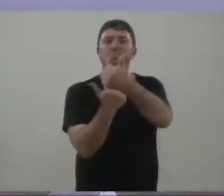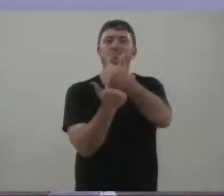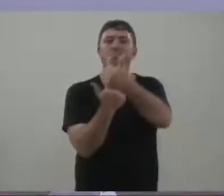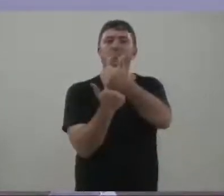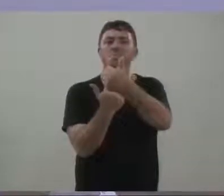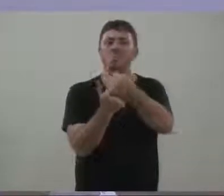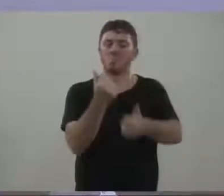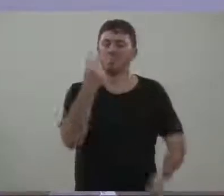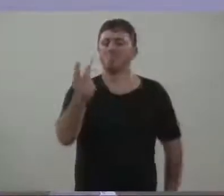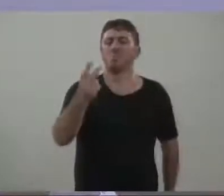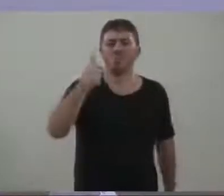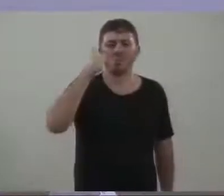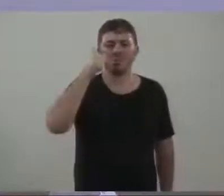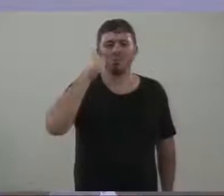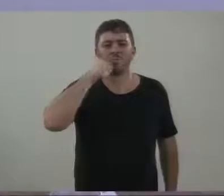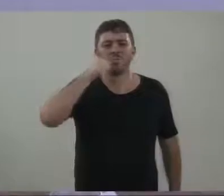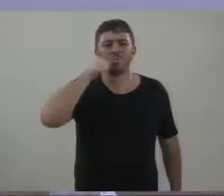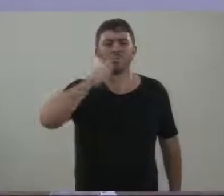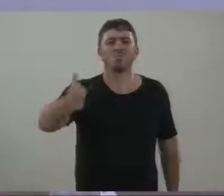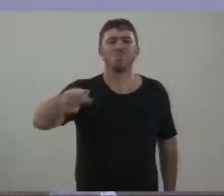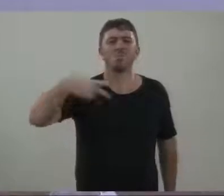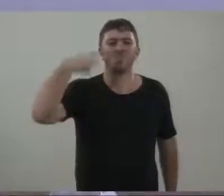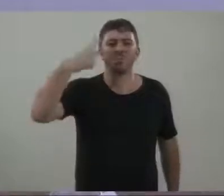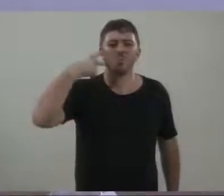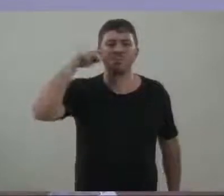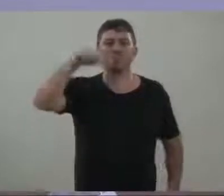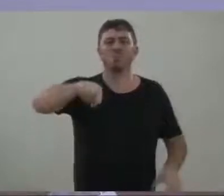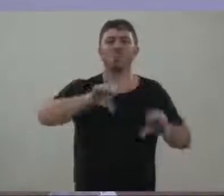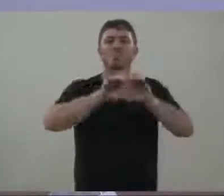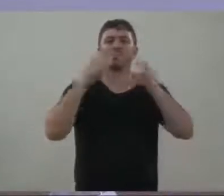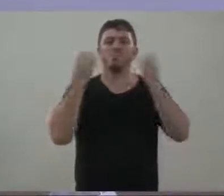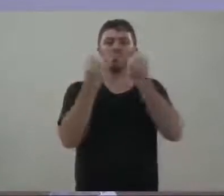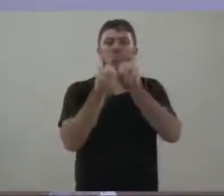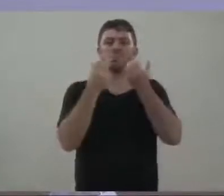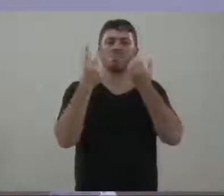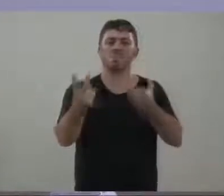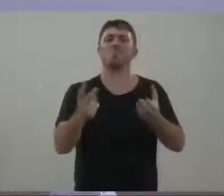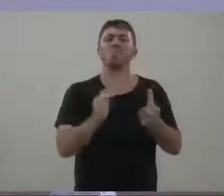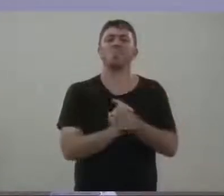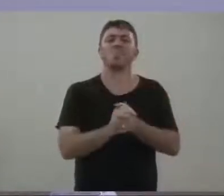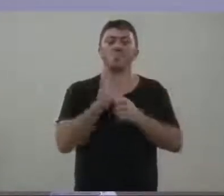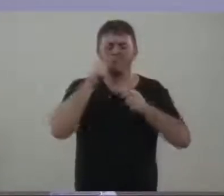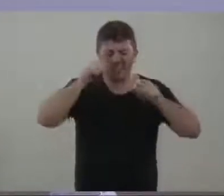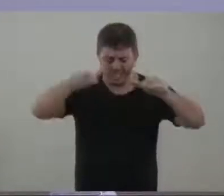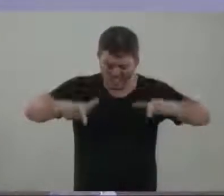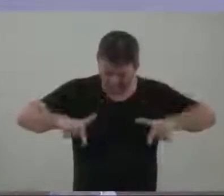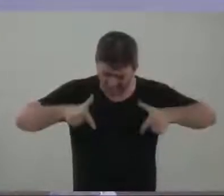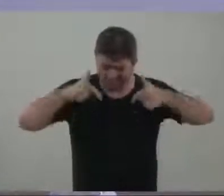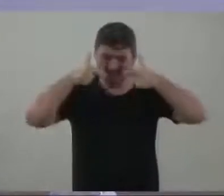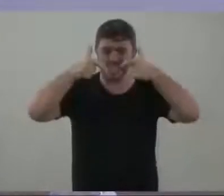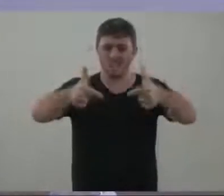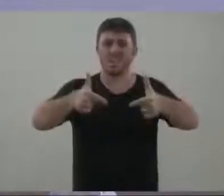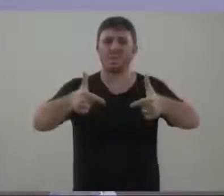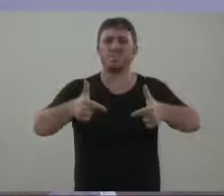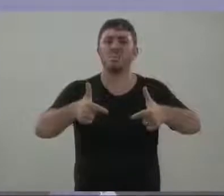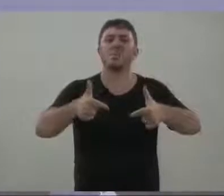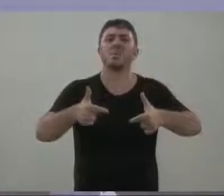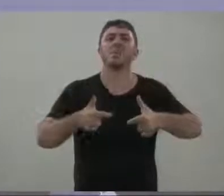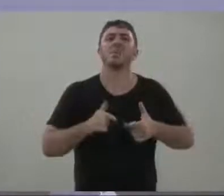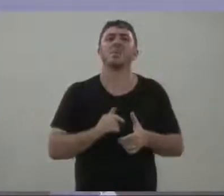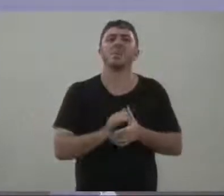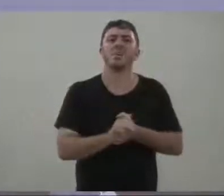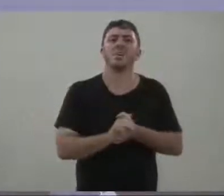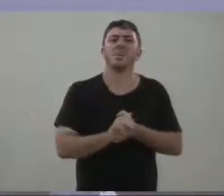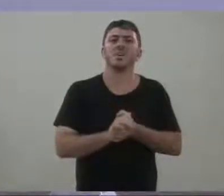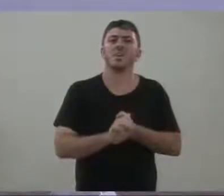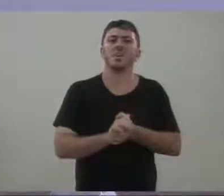abraço às 2 vereadoras aqui, à Casa de Leis, mulheres trabalhadoras, guerreiras, comprometidas com a vida,